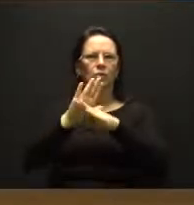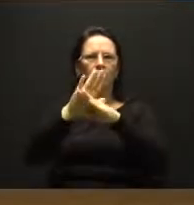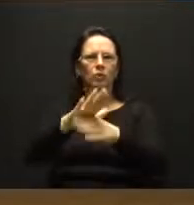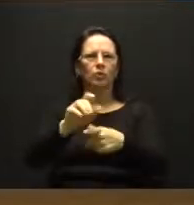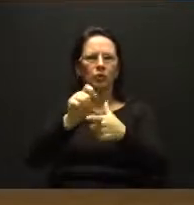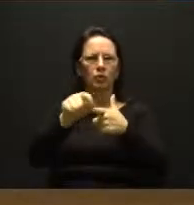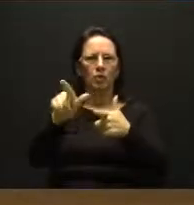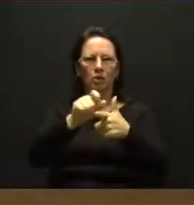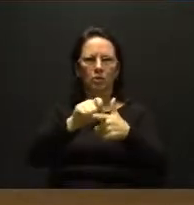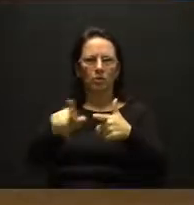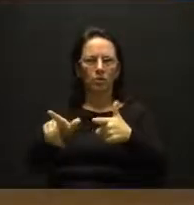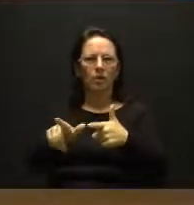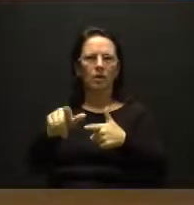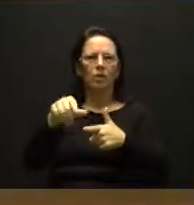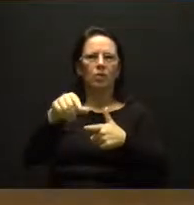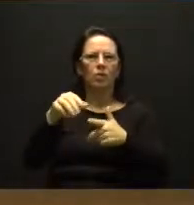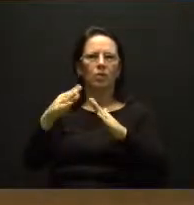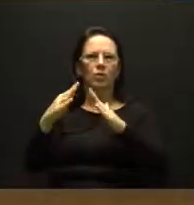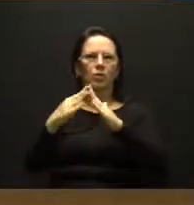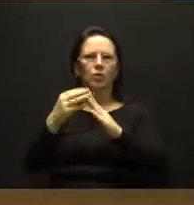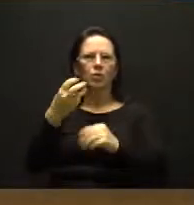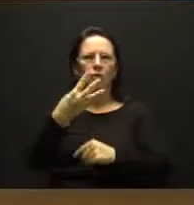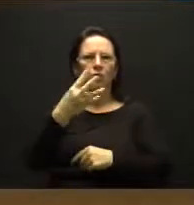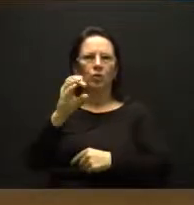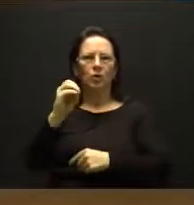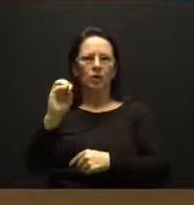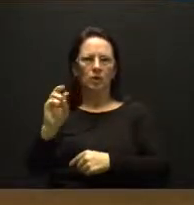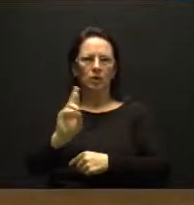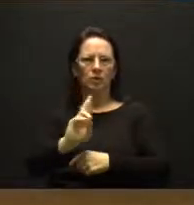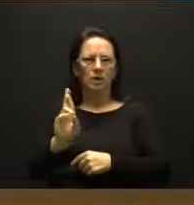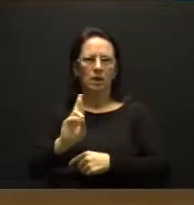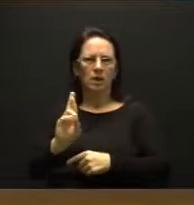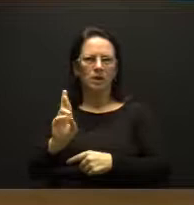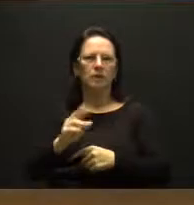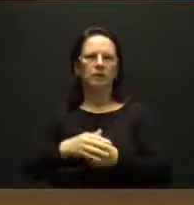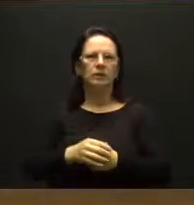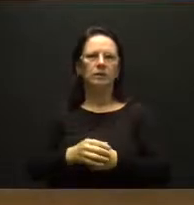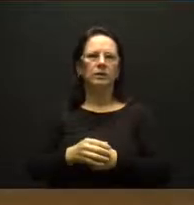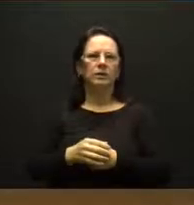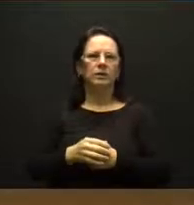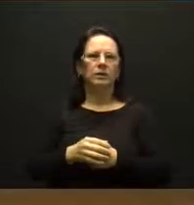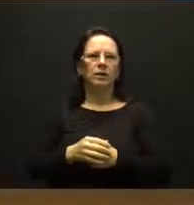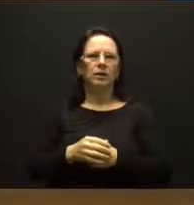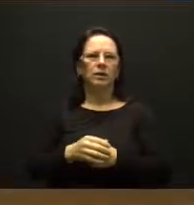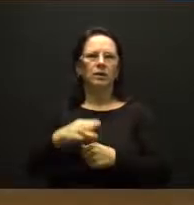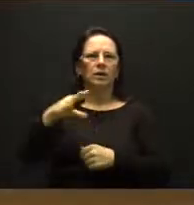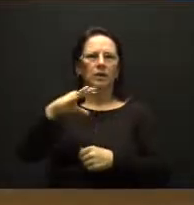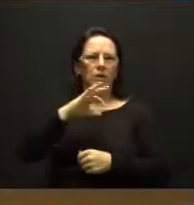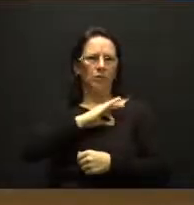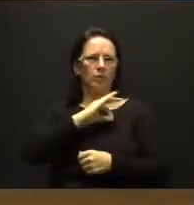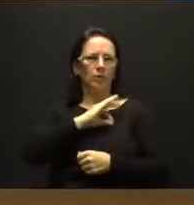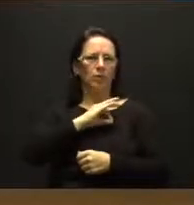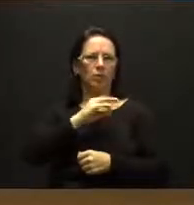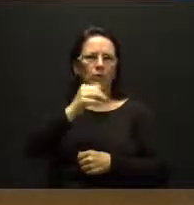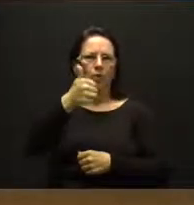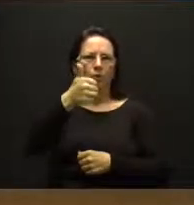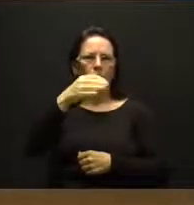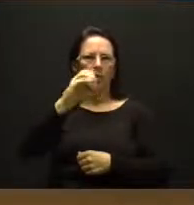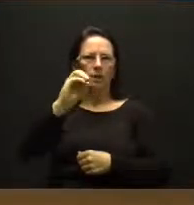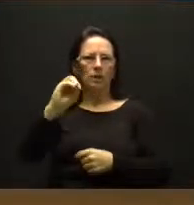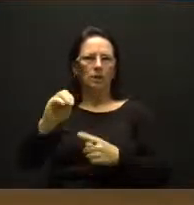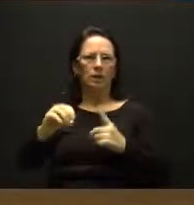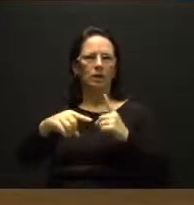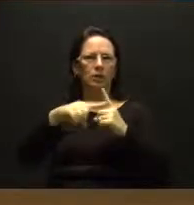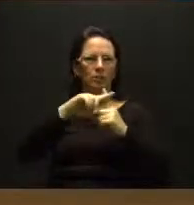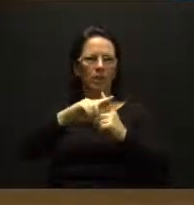ninguém é um auxílio de 300 reais o que paga 70 famílias do município complementa com 100 reais ou seja